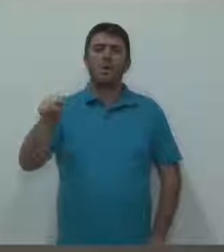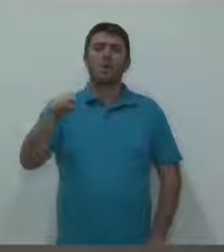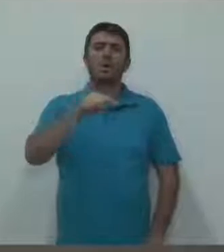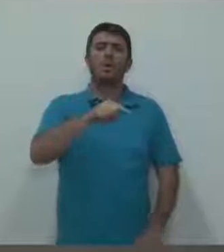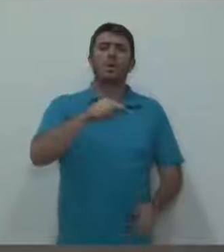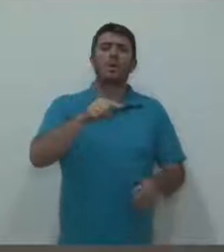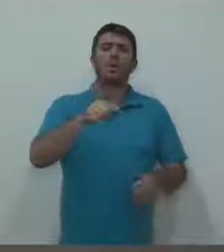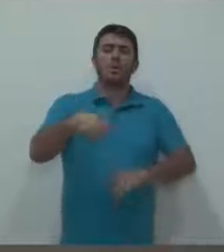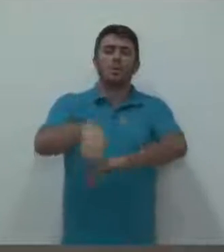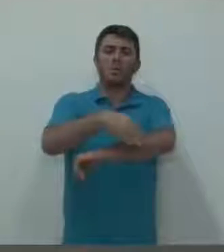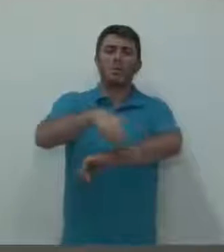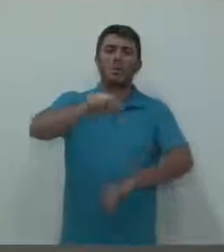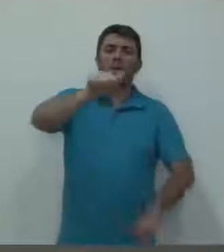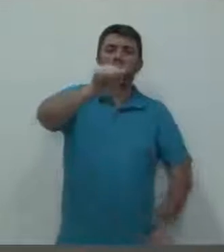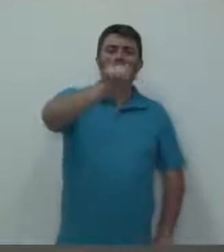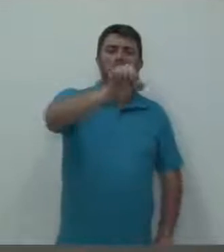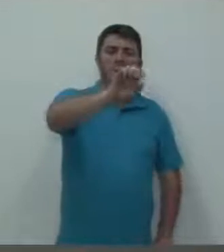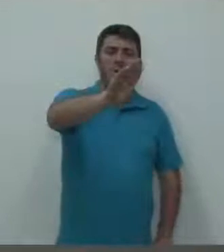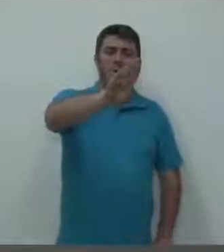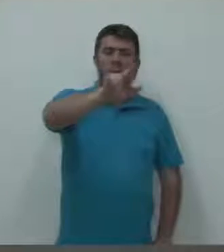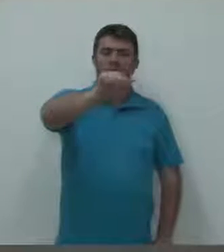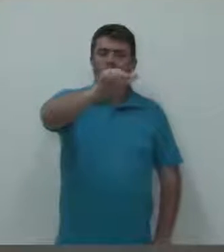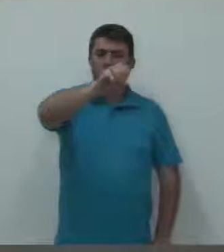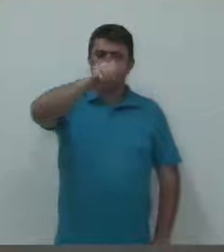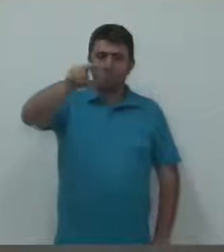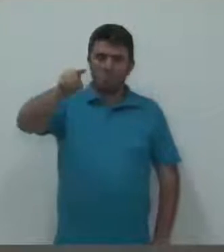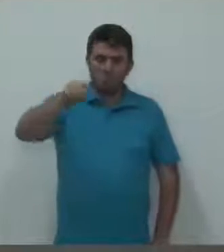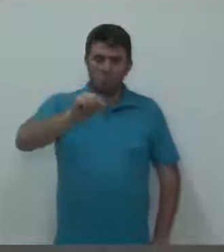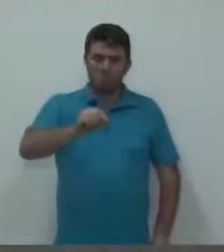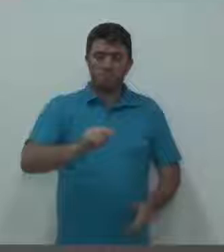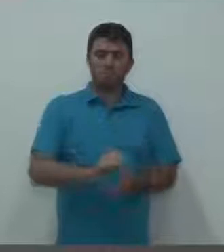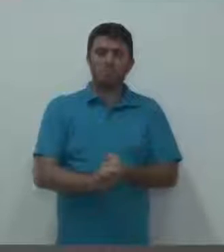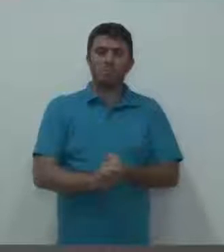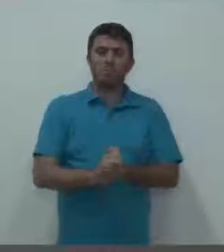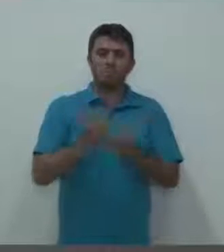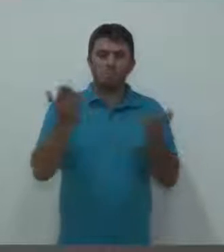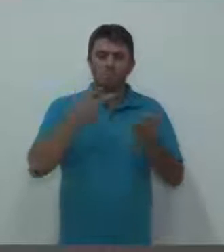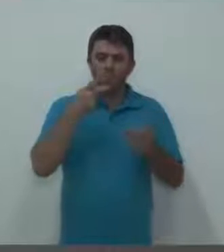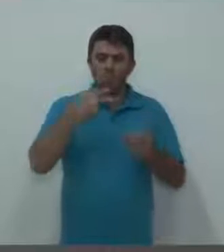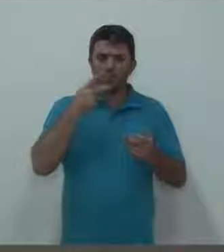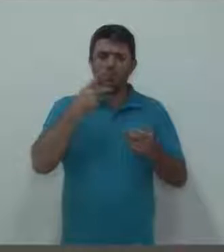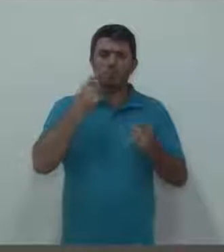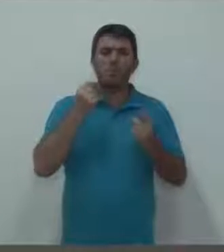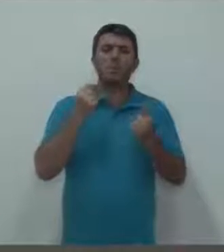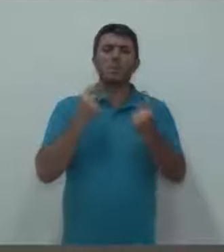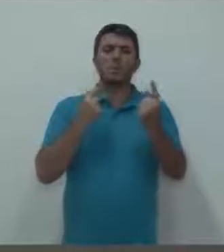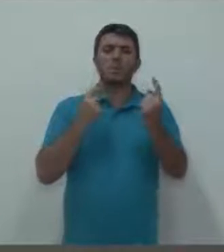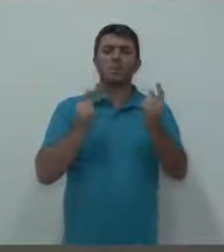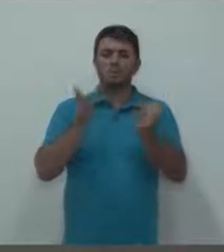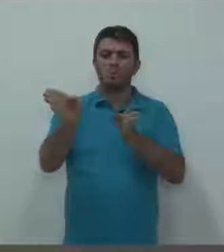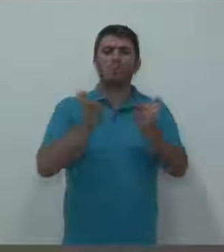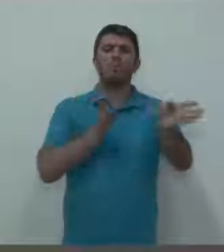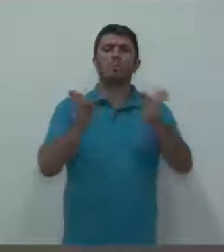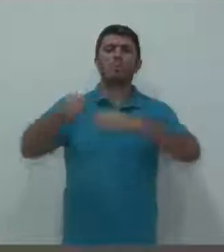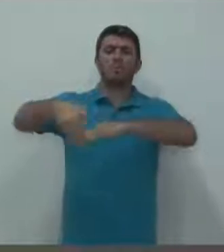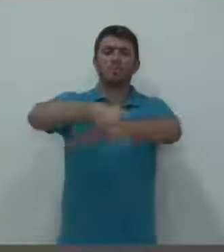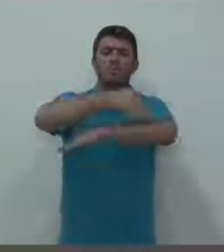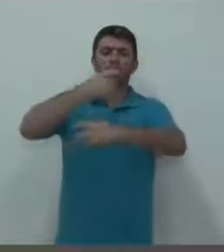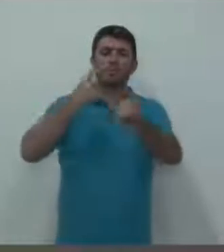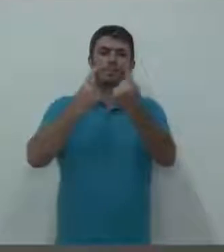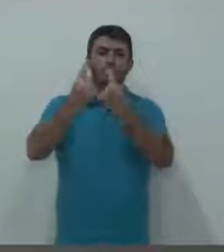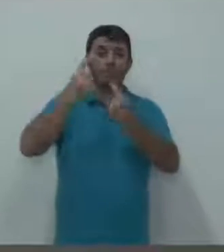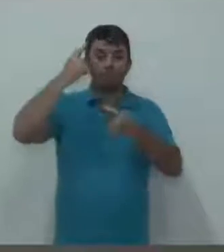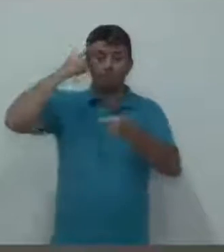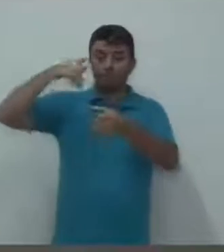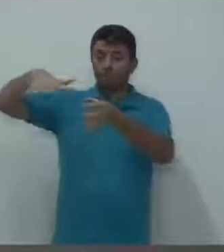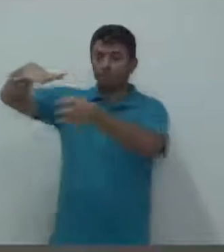eu disse, nós estamos tratando mobilidade. E nós sabemos que aquela região ali, onde hoje está construído um loteamento,